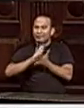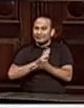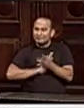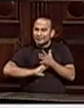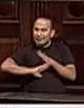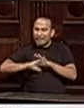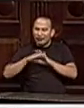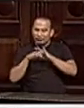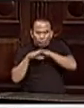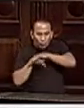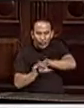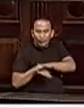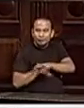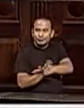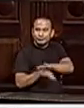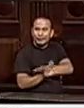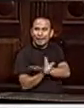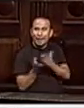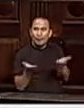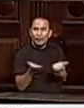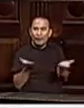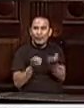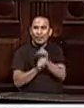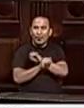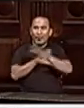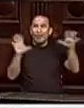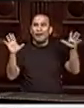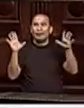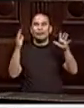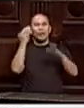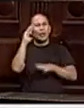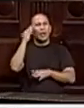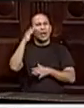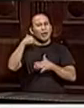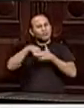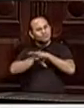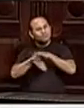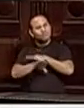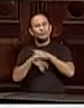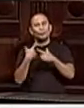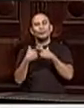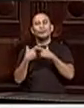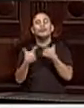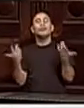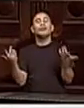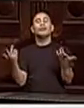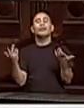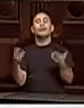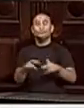exatamente engavetado. E agora, é claro, o engavetamento acontecia por